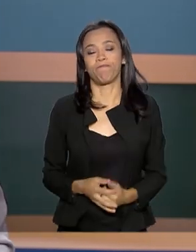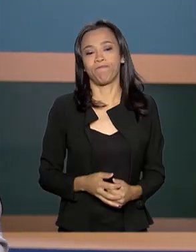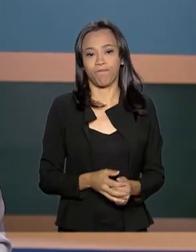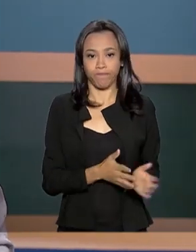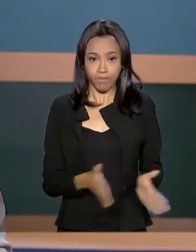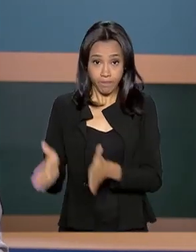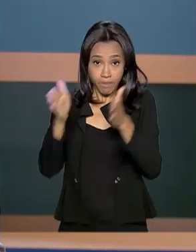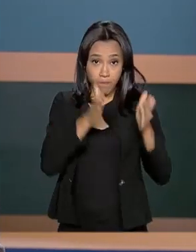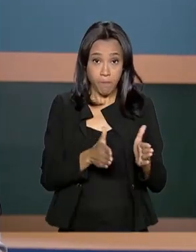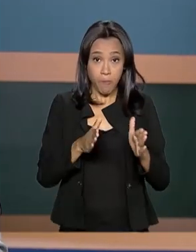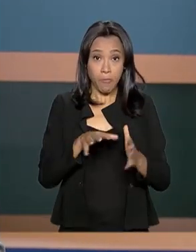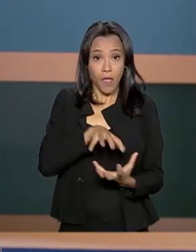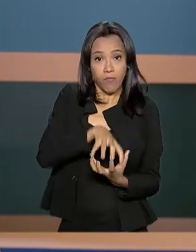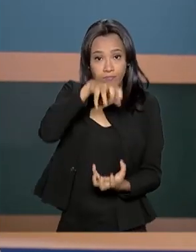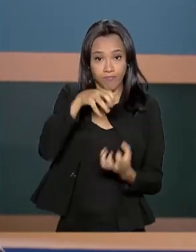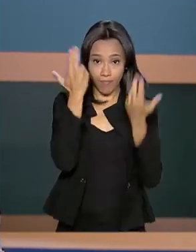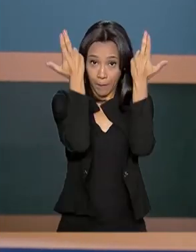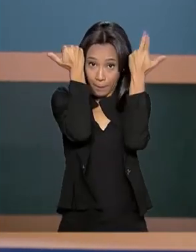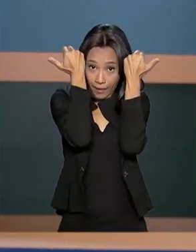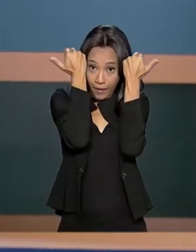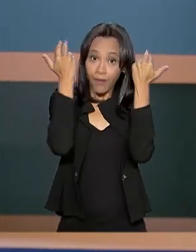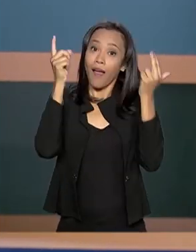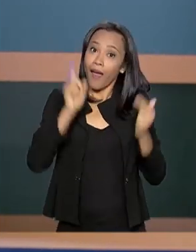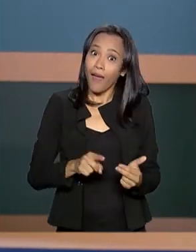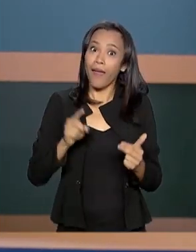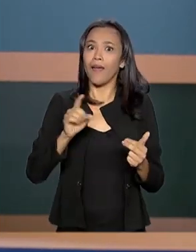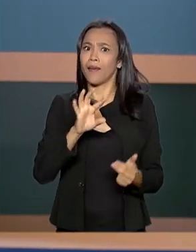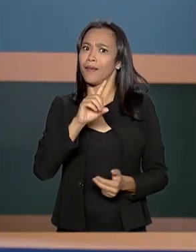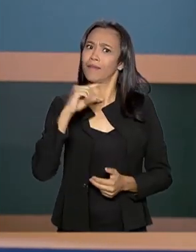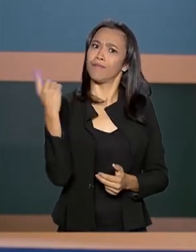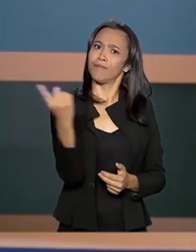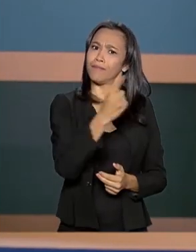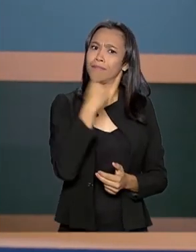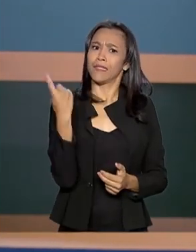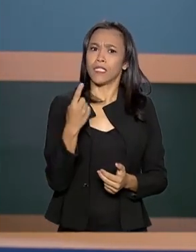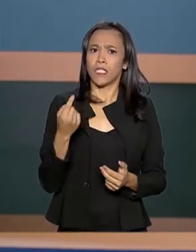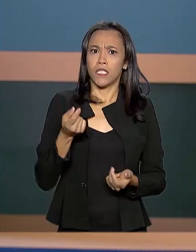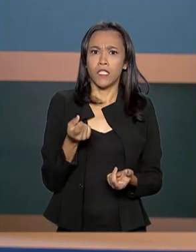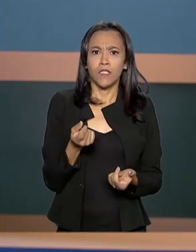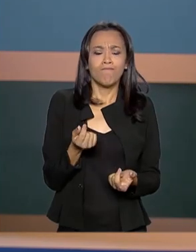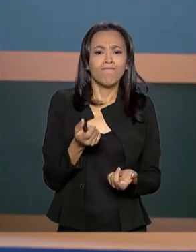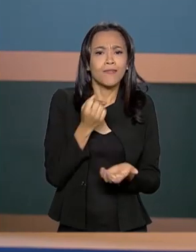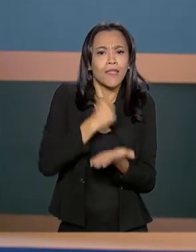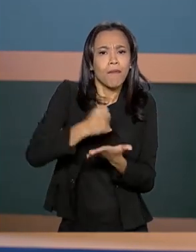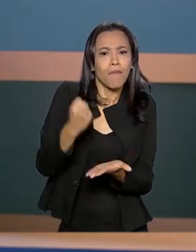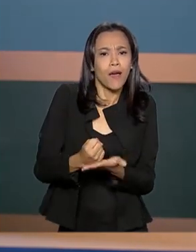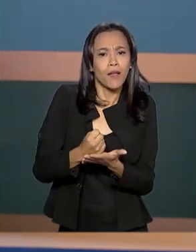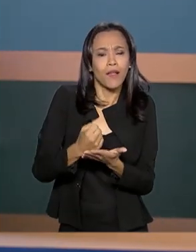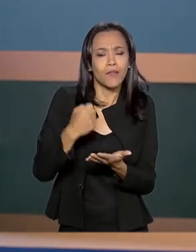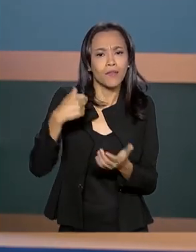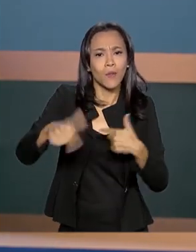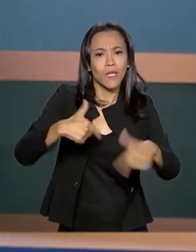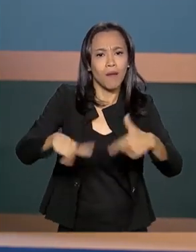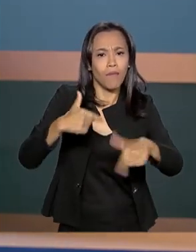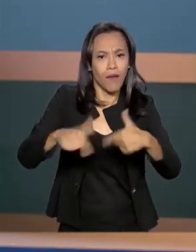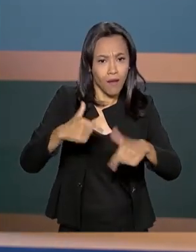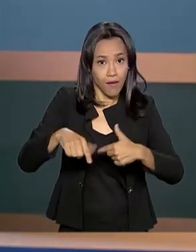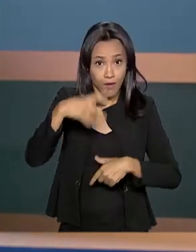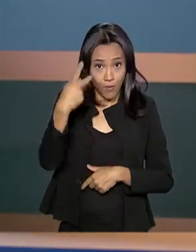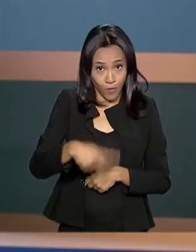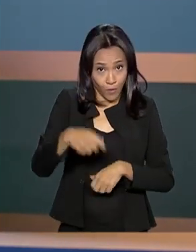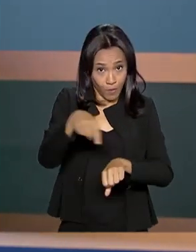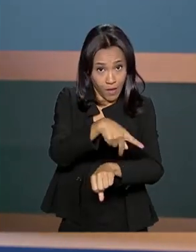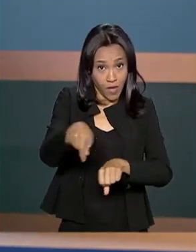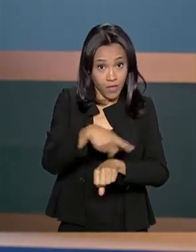a páscoa está entre as datas comemorativas que movimentam empregos temporários no país e o pico das contratações